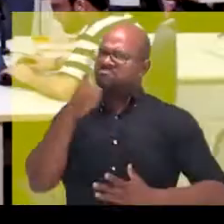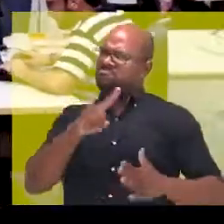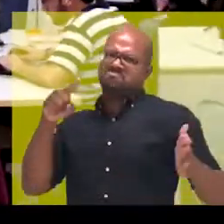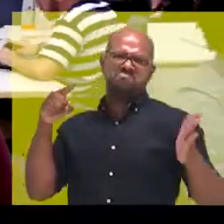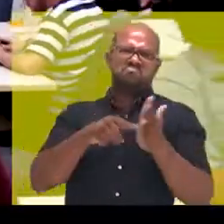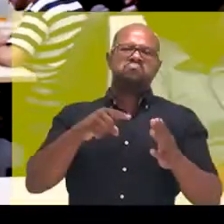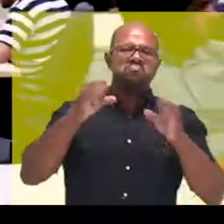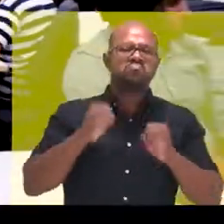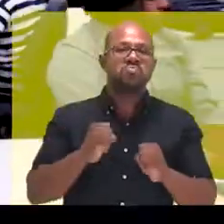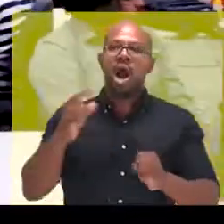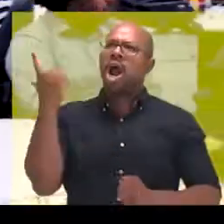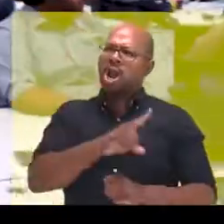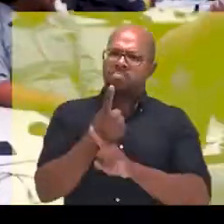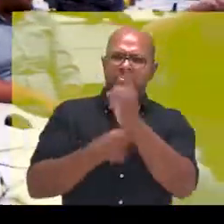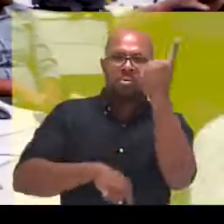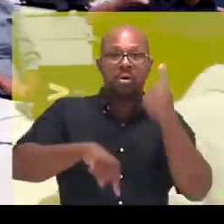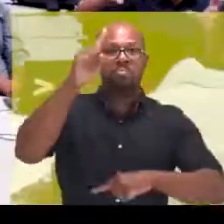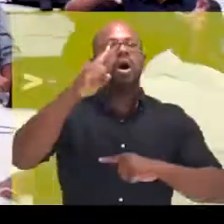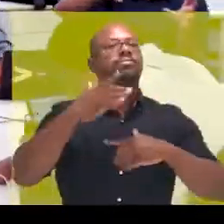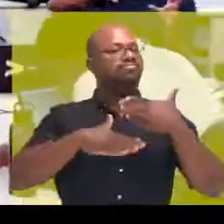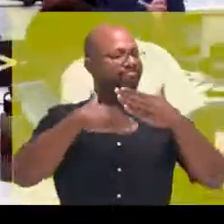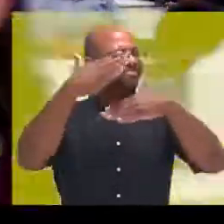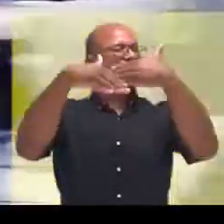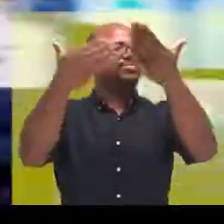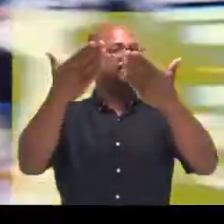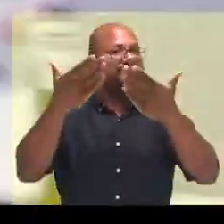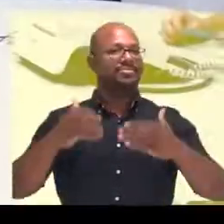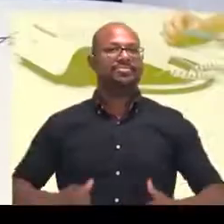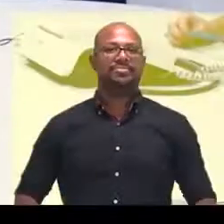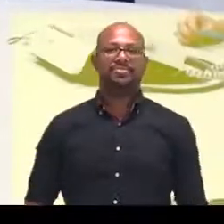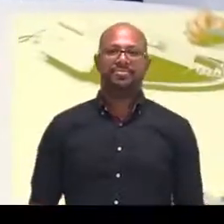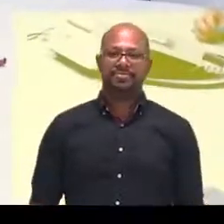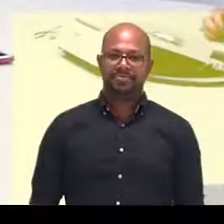e traz ainda mais produtividade e desenvolvimento.